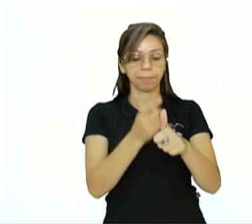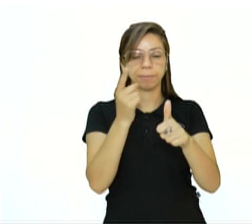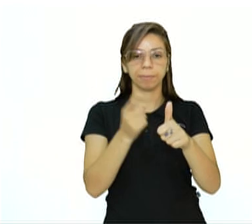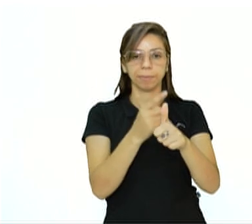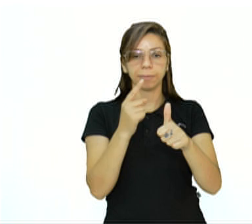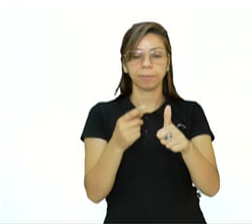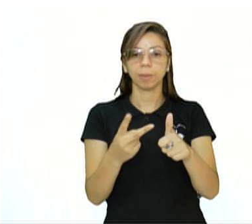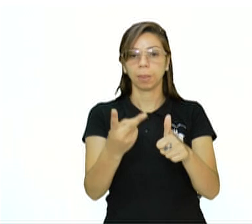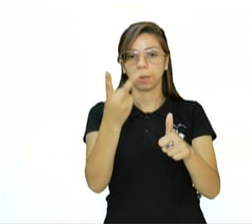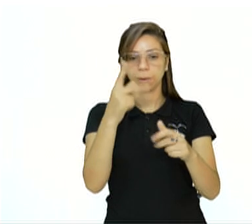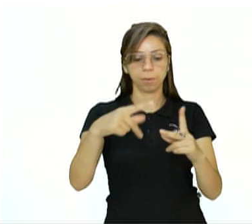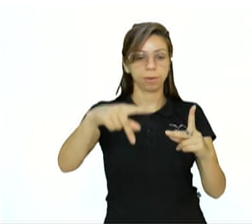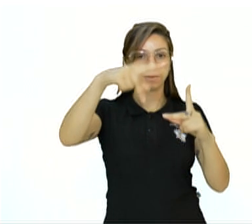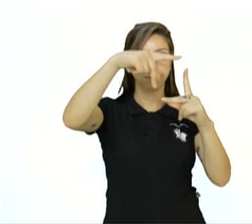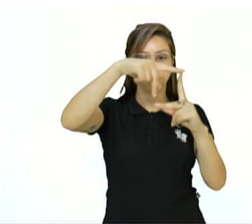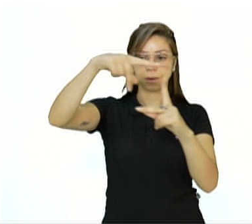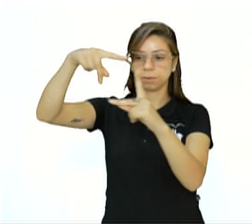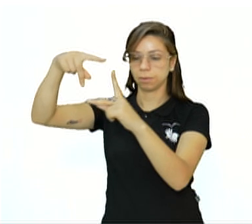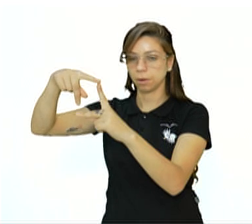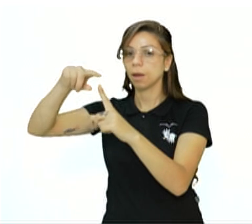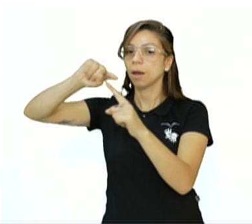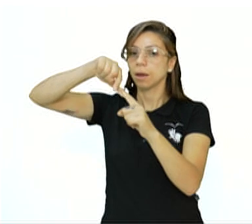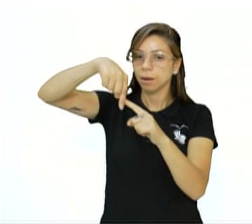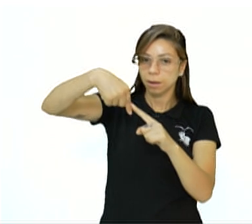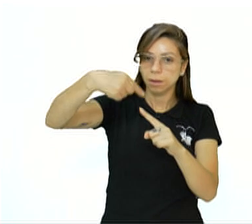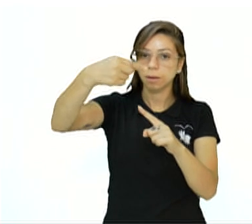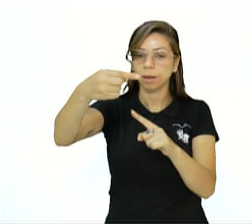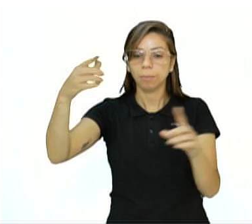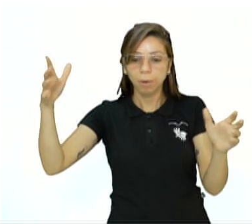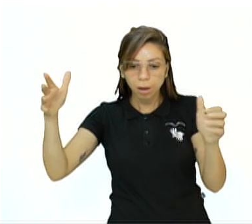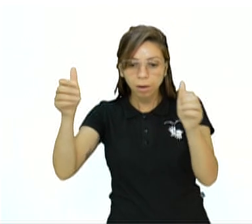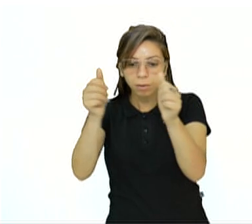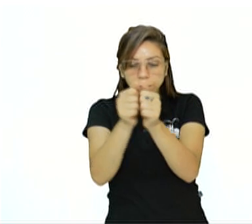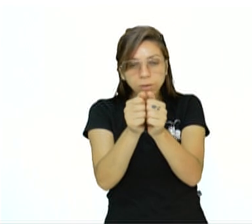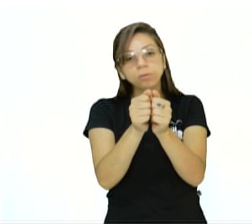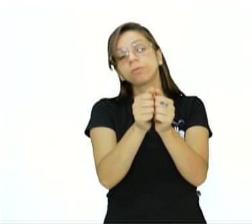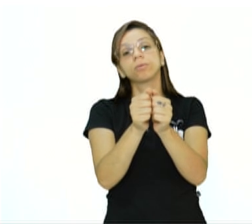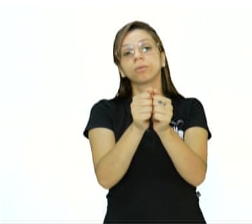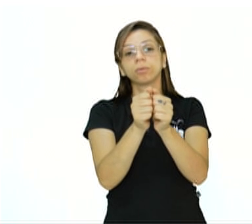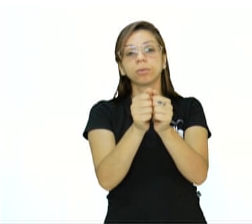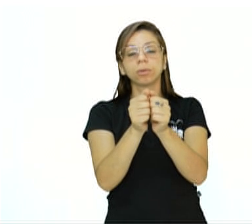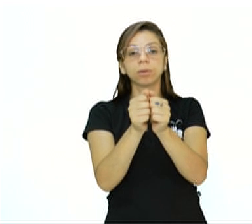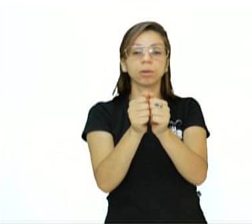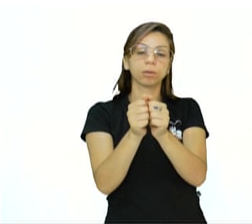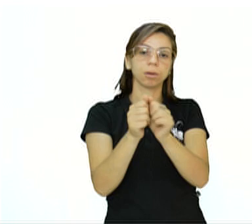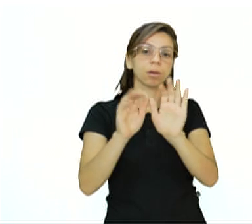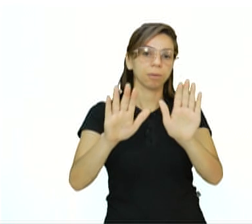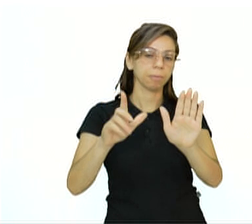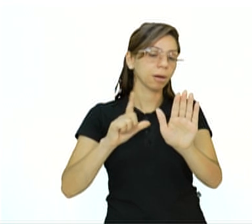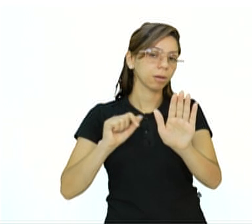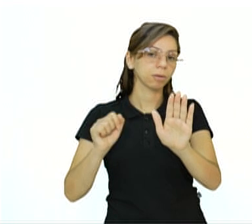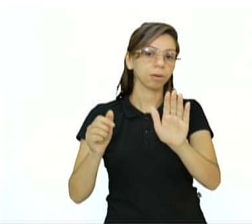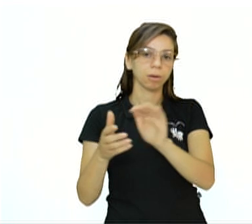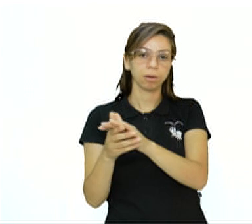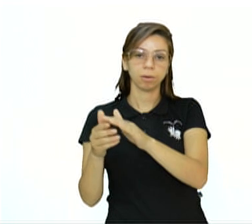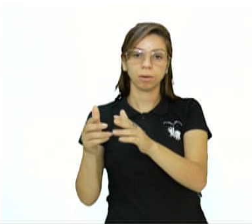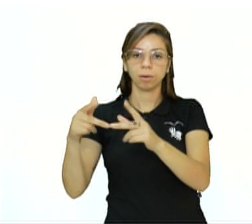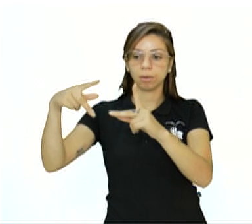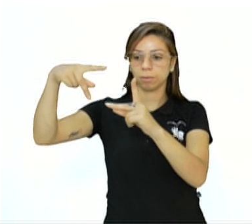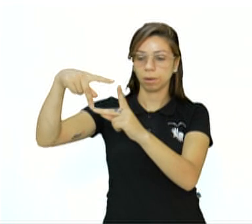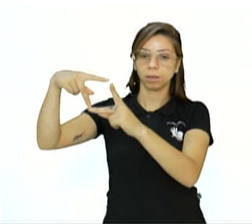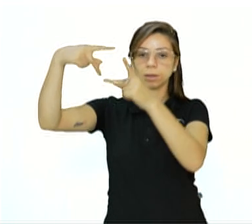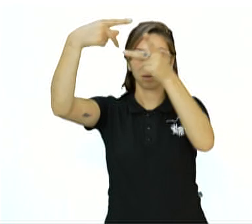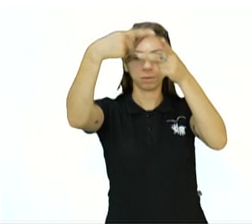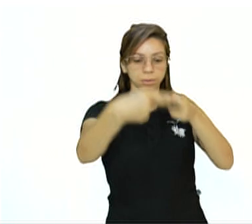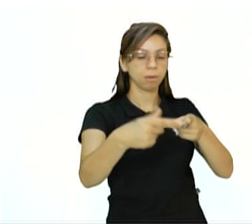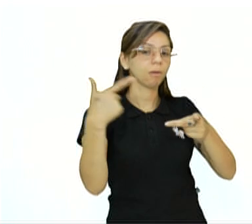montamos 2 quadrados, para depois juntar e unir esses quadrados. Só que quando nós unimos os quadrados,